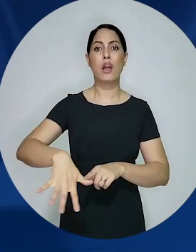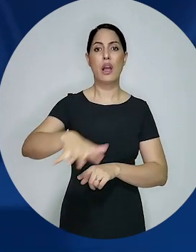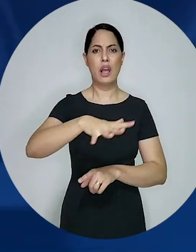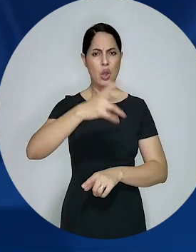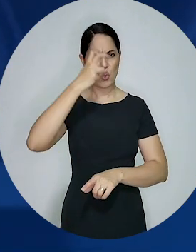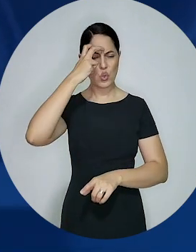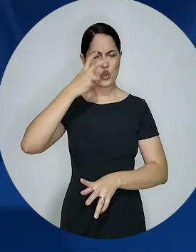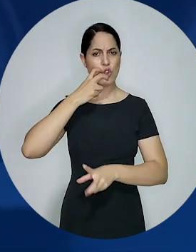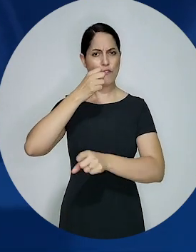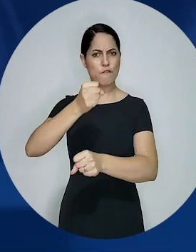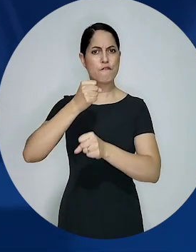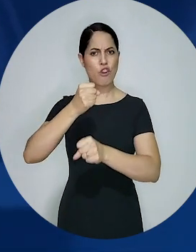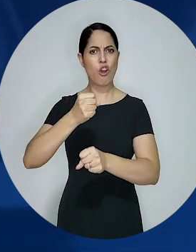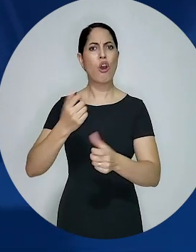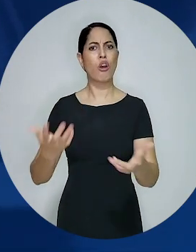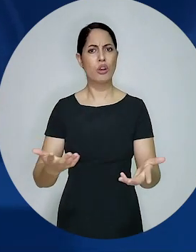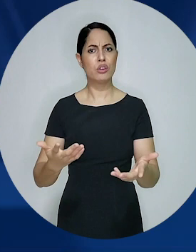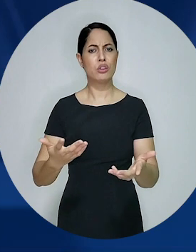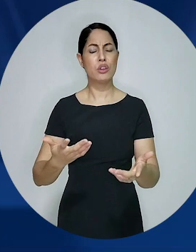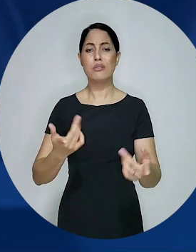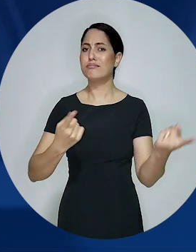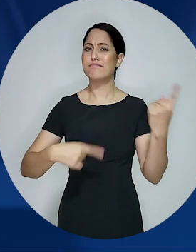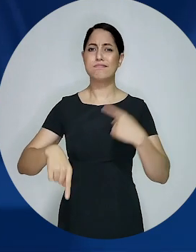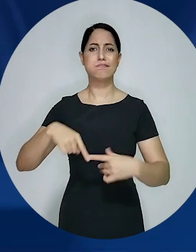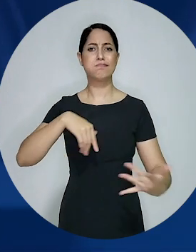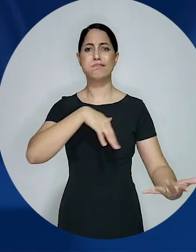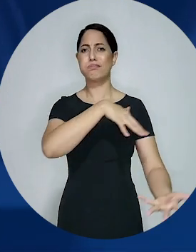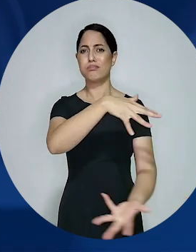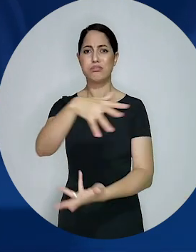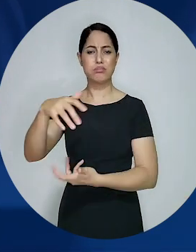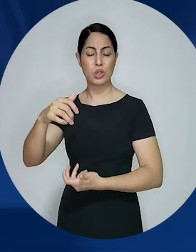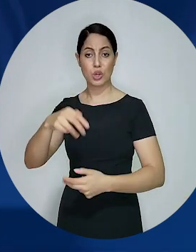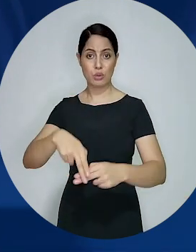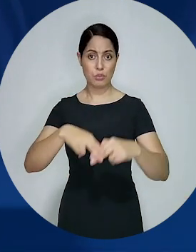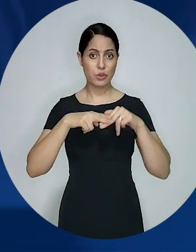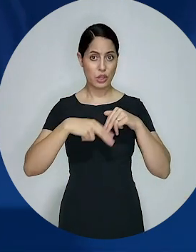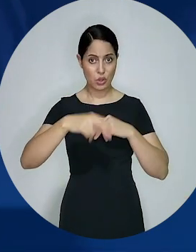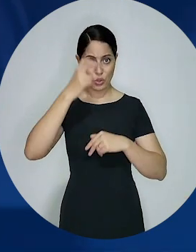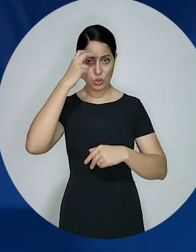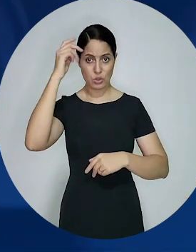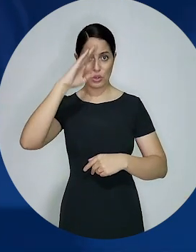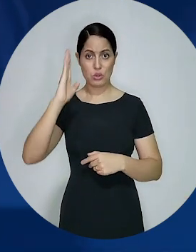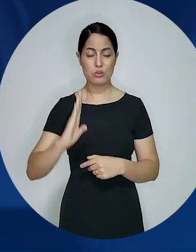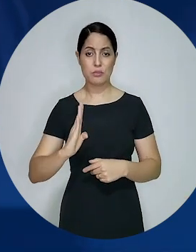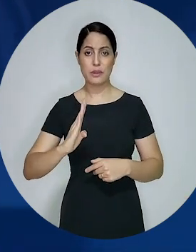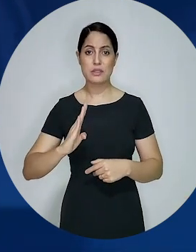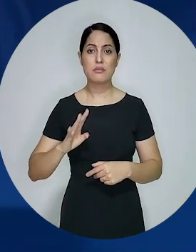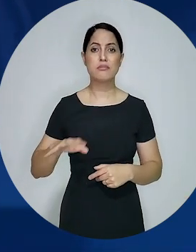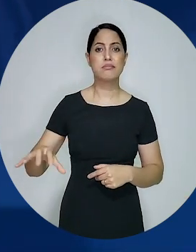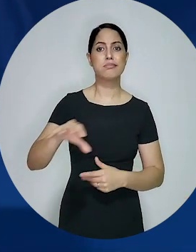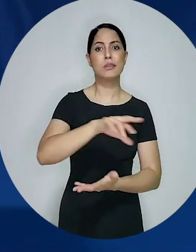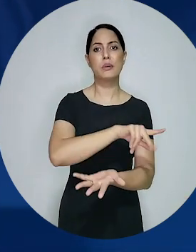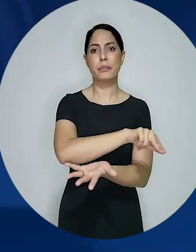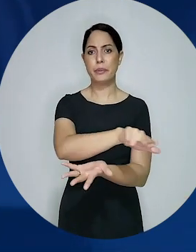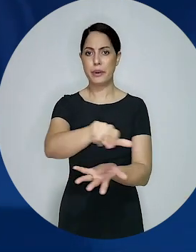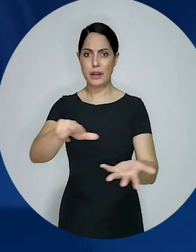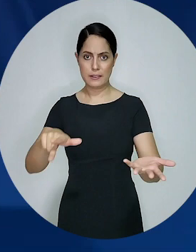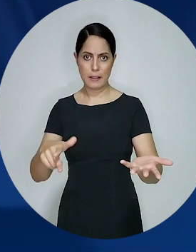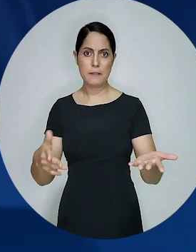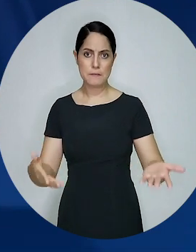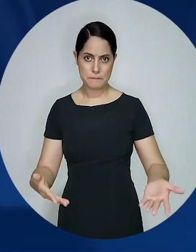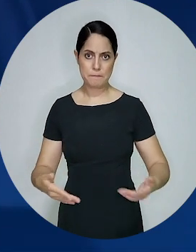na construção de um setor cultural forte, capaz de levar ao mundo a potência da cultura brasileira em toda a